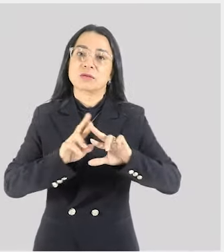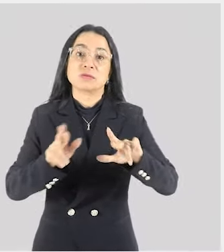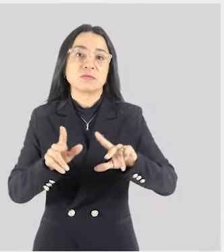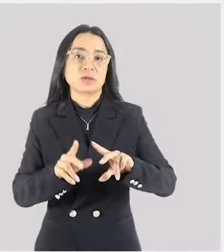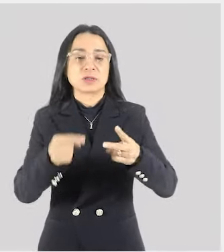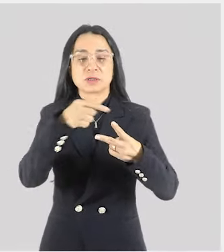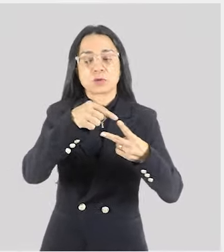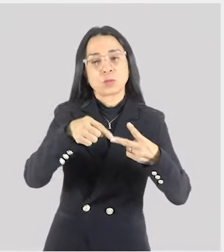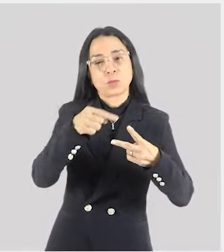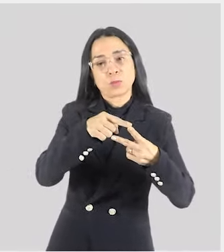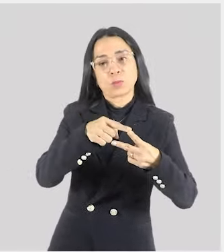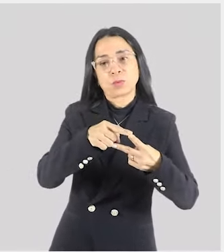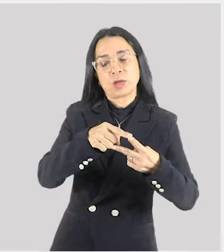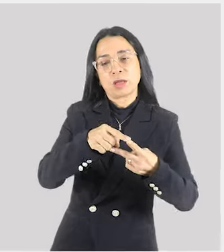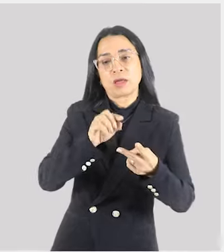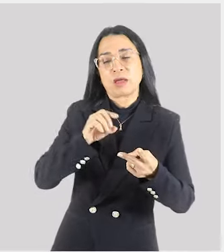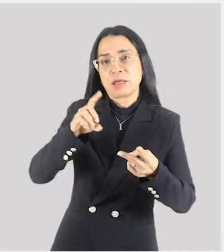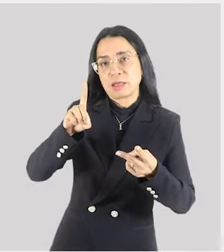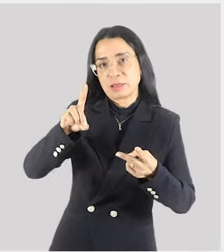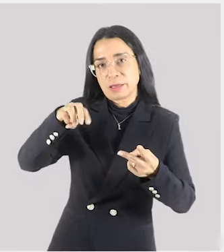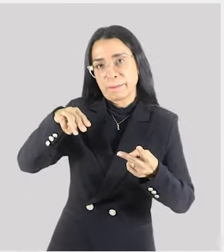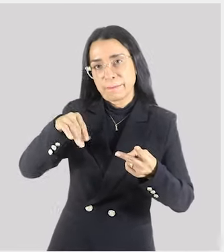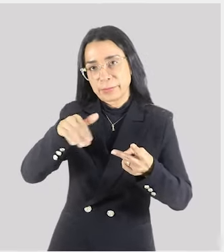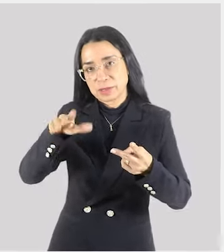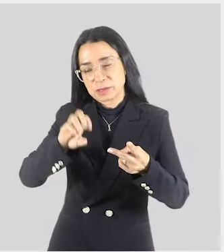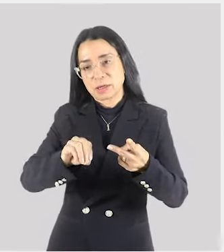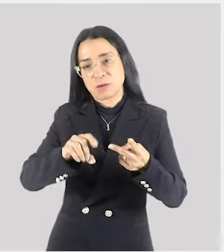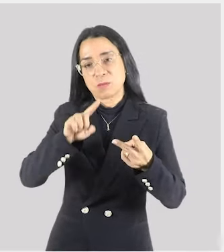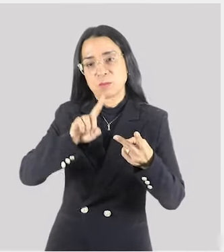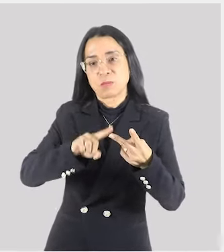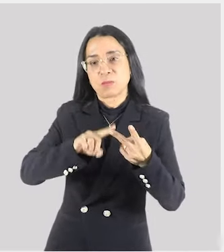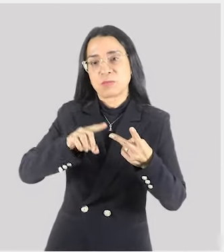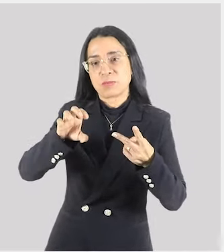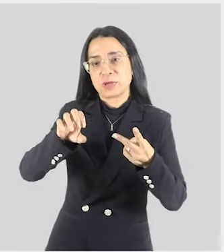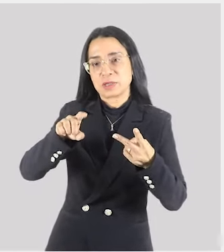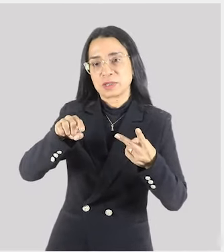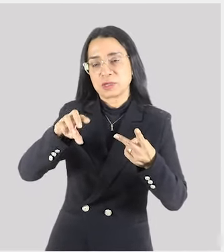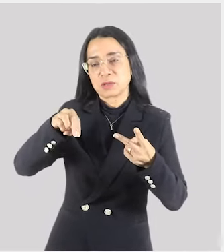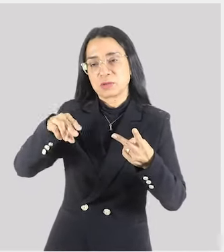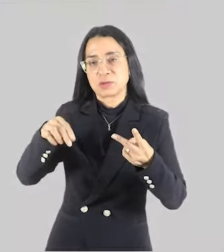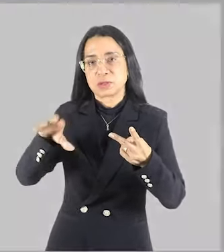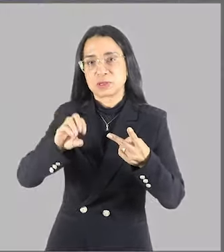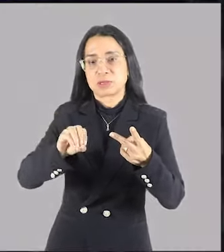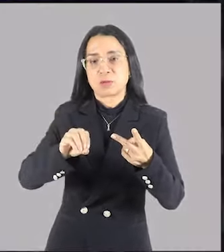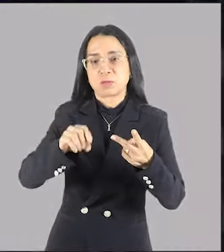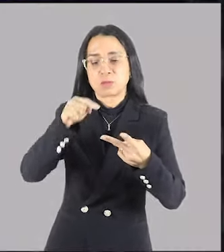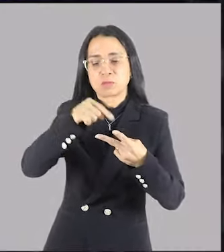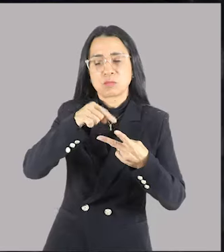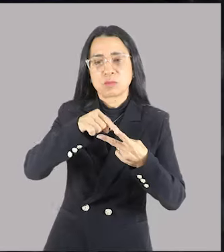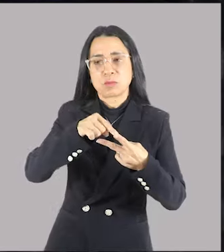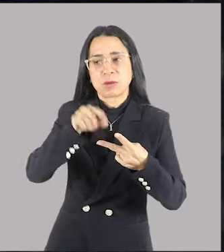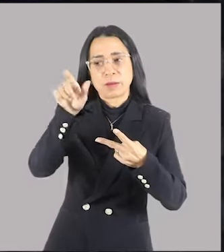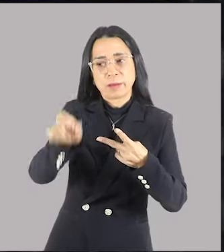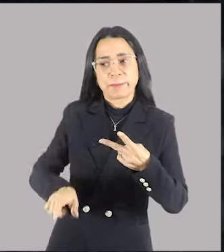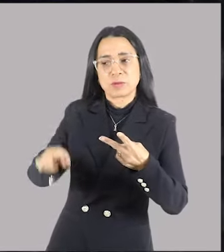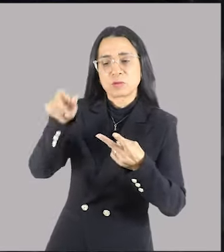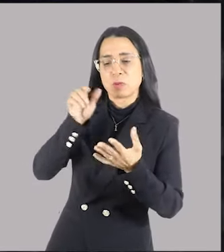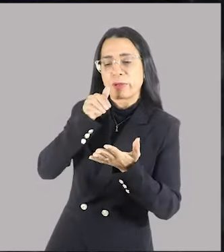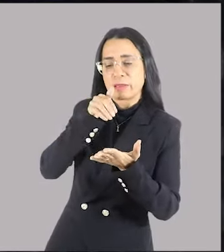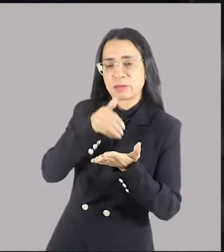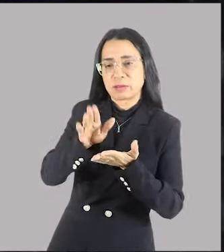simples quando o agente público é demitido isso é causado por punição então é um ato